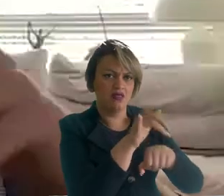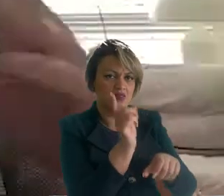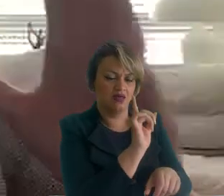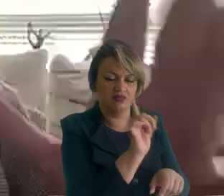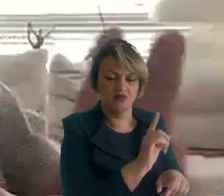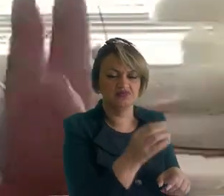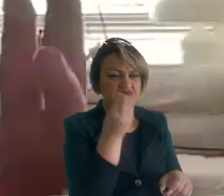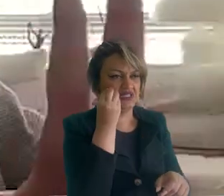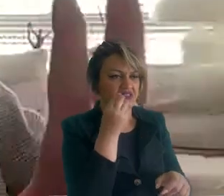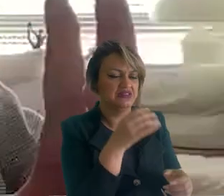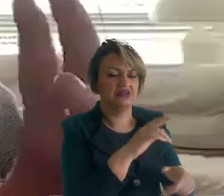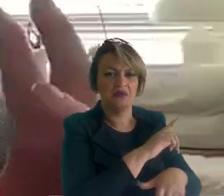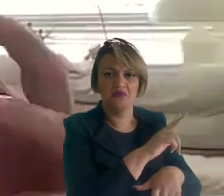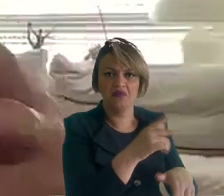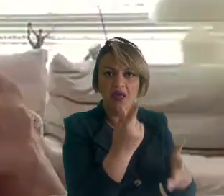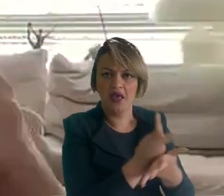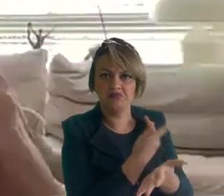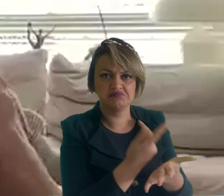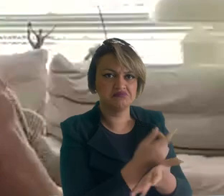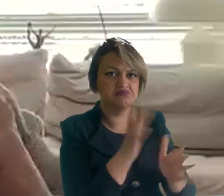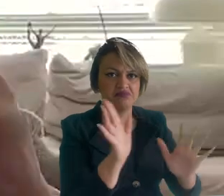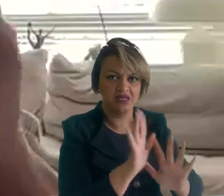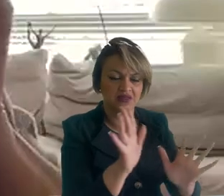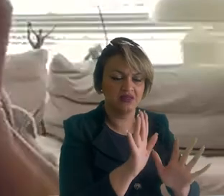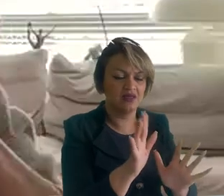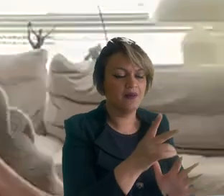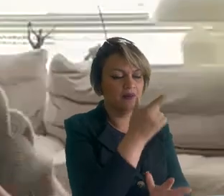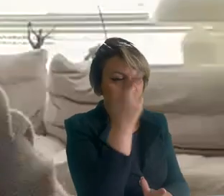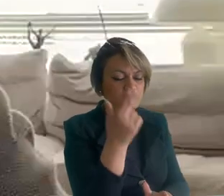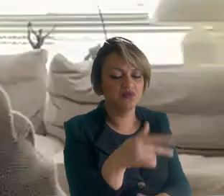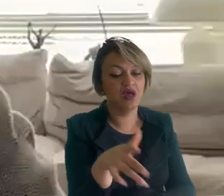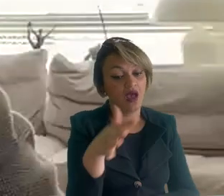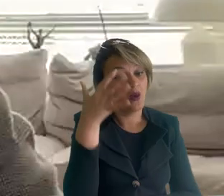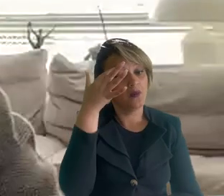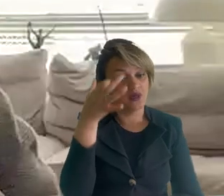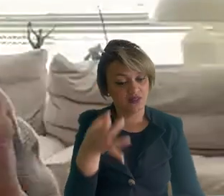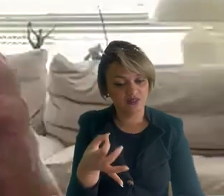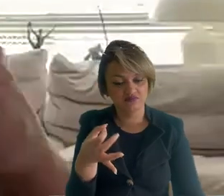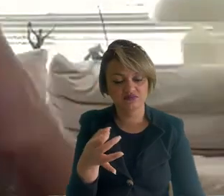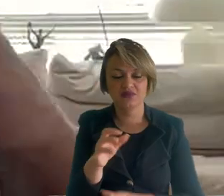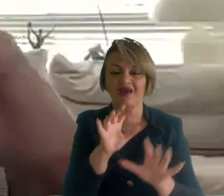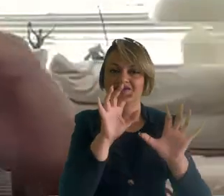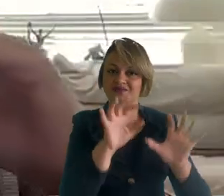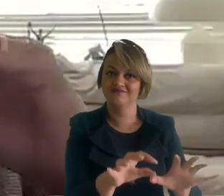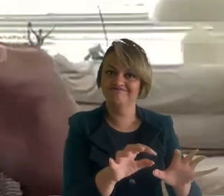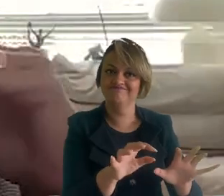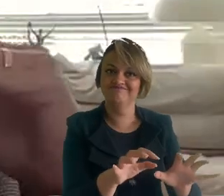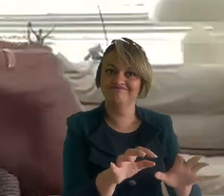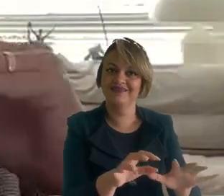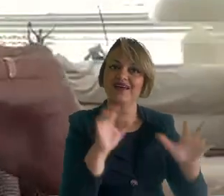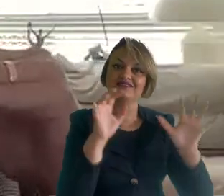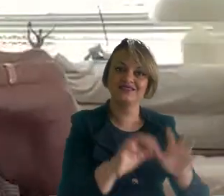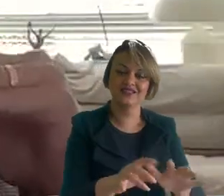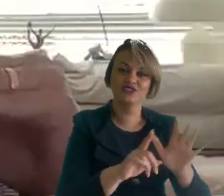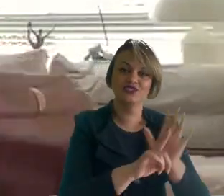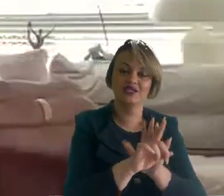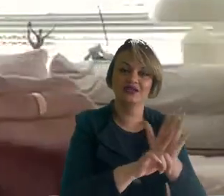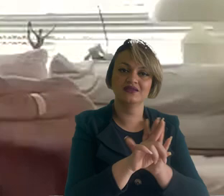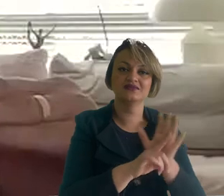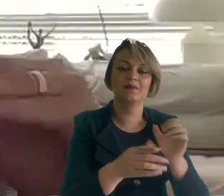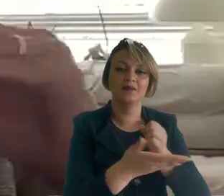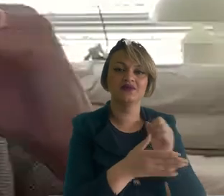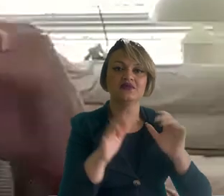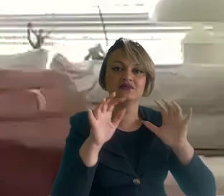sem tentar fraudar nesse simular o outro compreendeu é assim que nós devemos analisar essa base